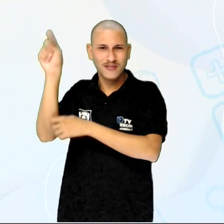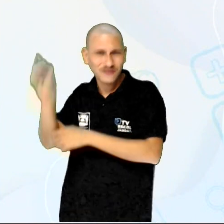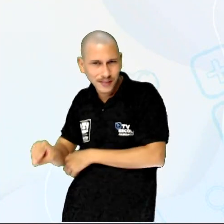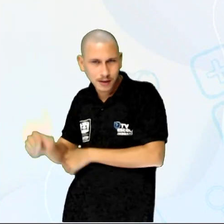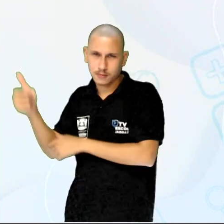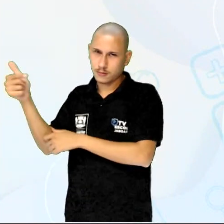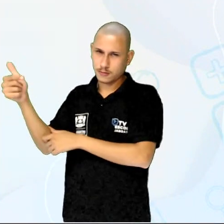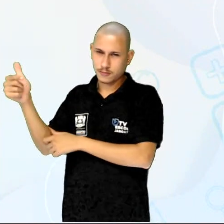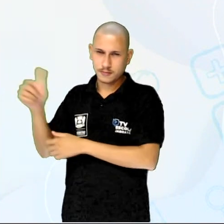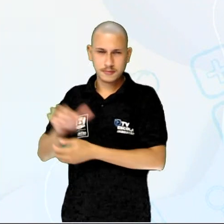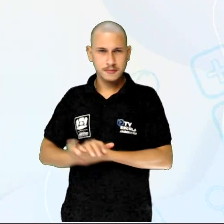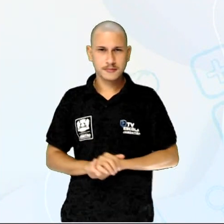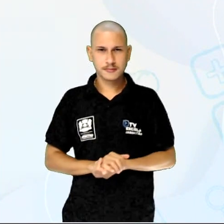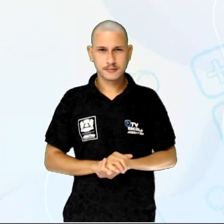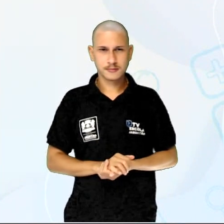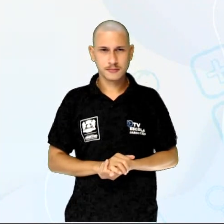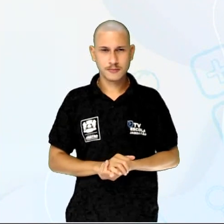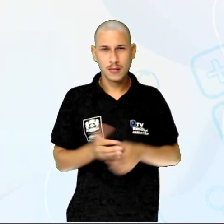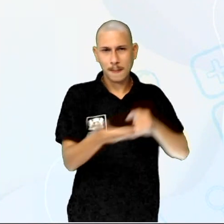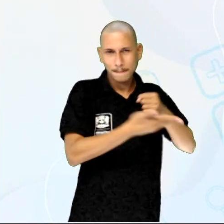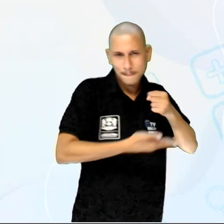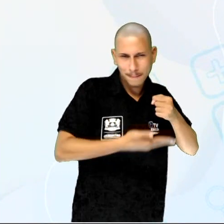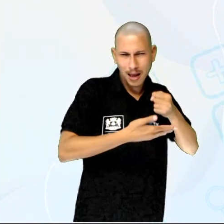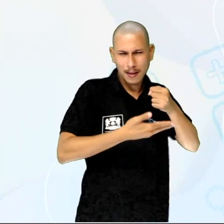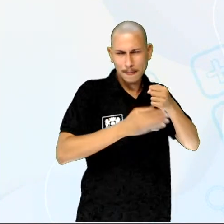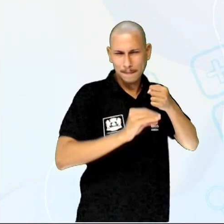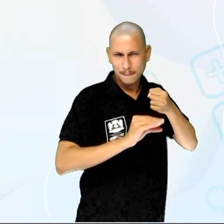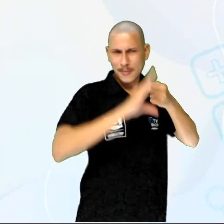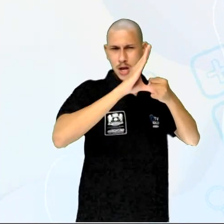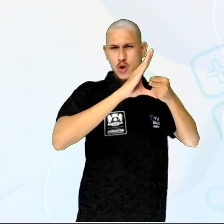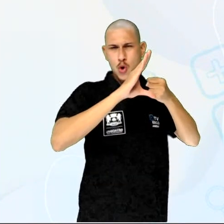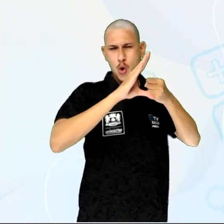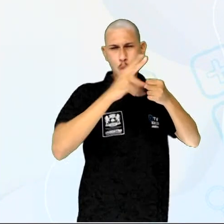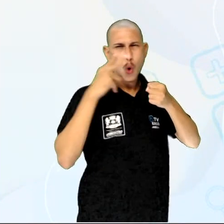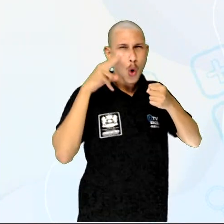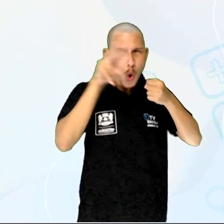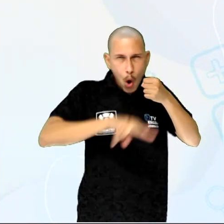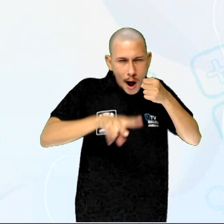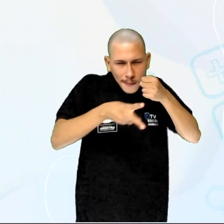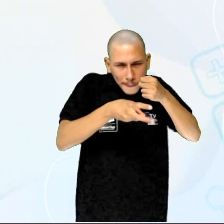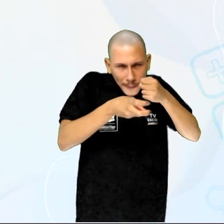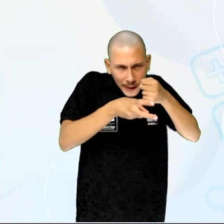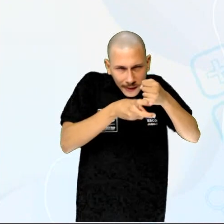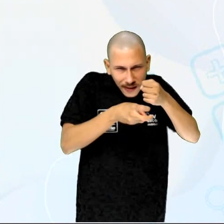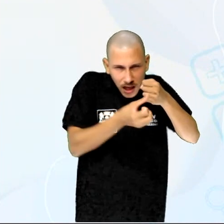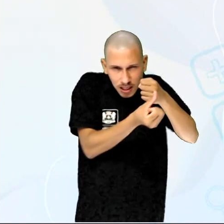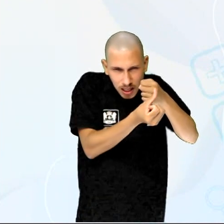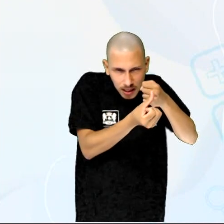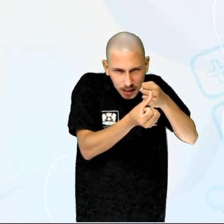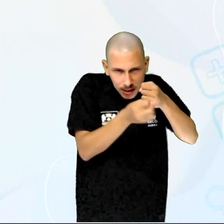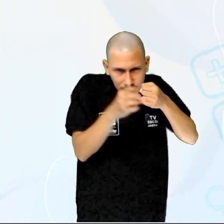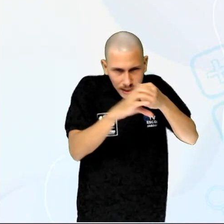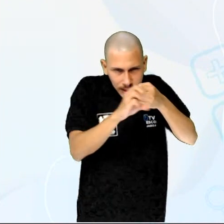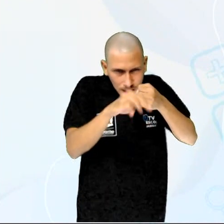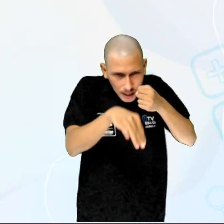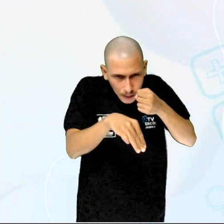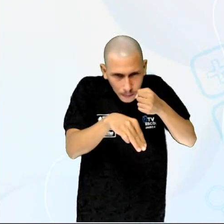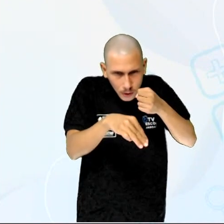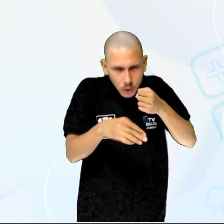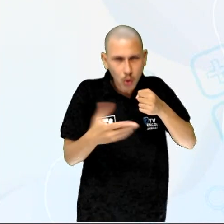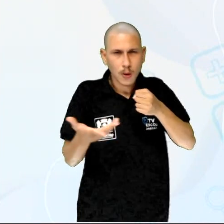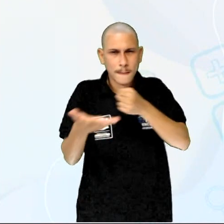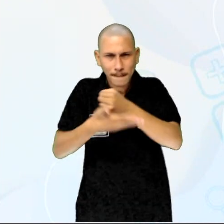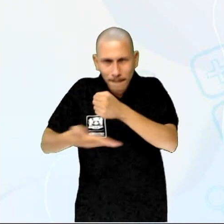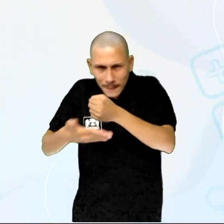2. E aí, ó, a base maior está lá embaixo, né? É onde o trapézio está assentado, então é 6 centímetros. A base menor